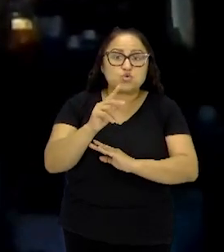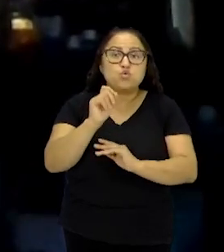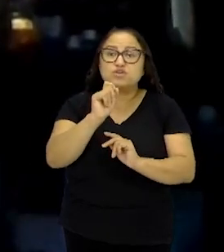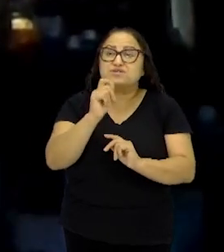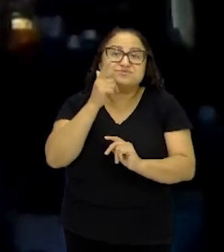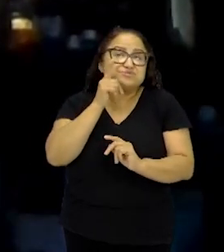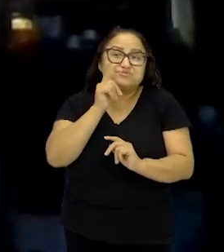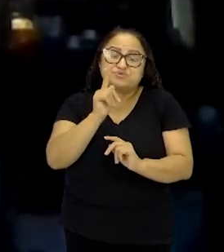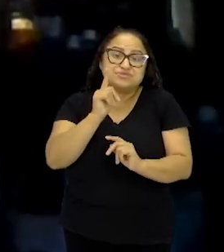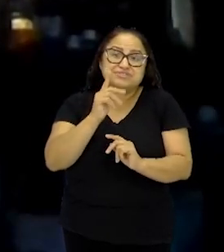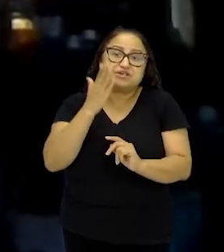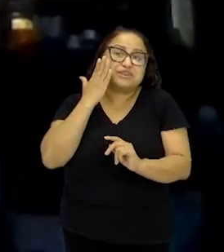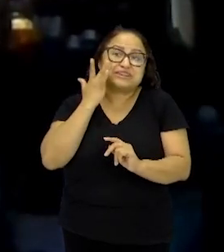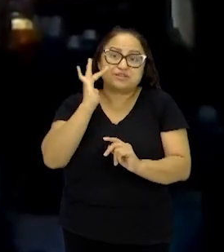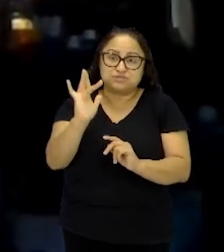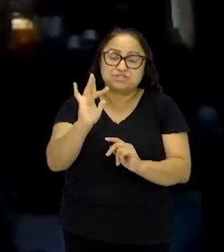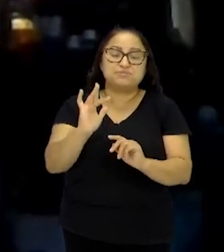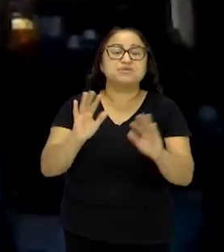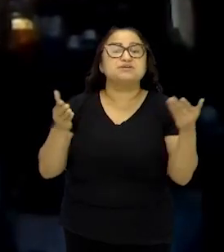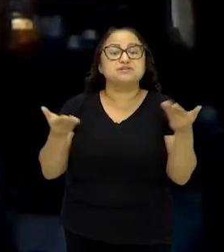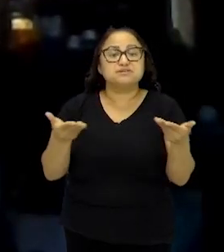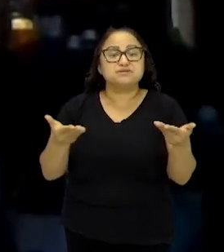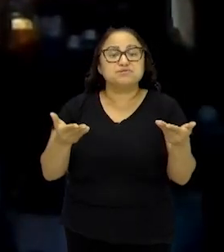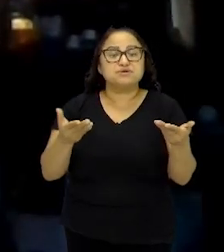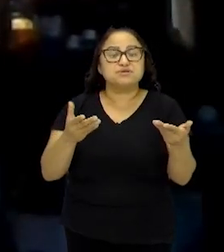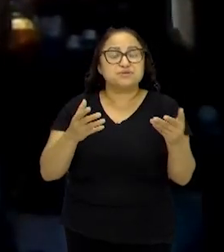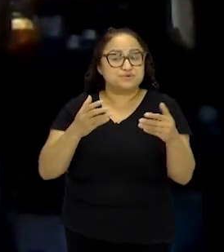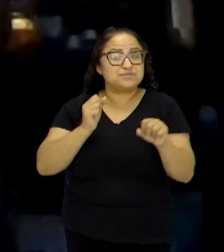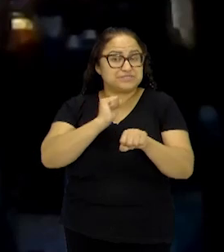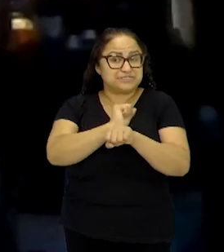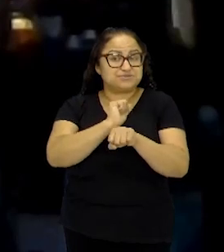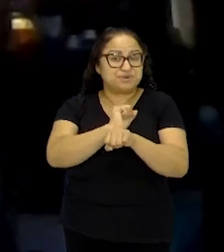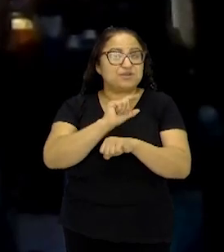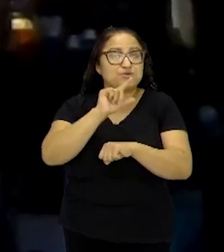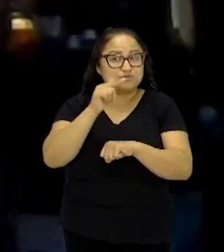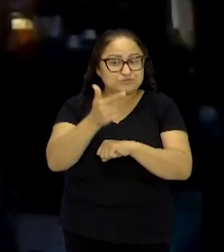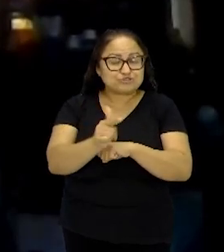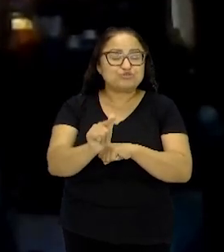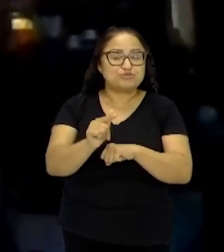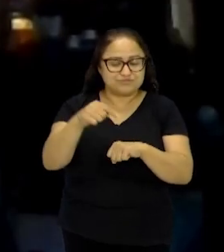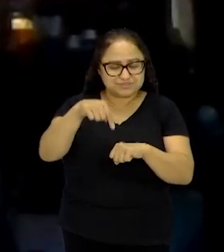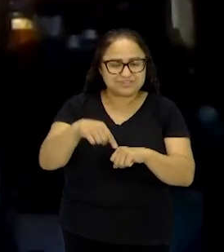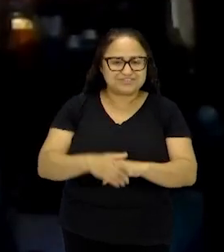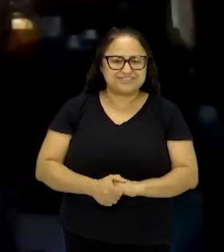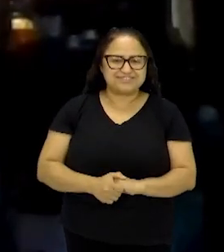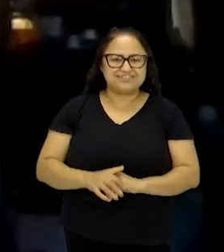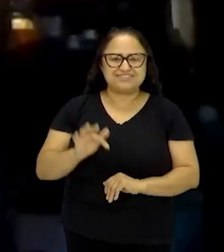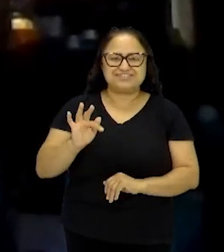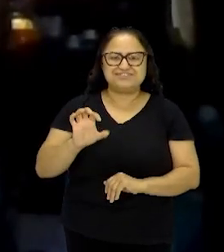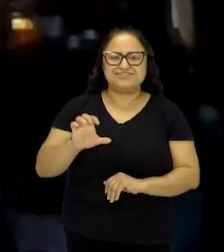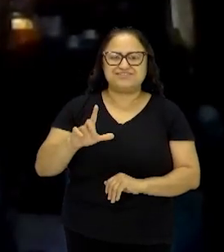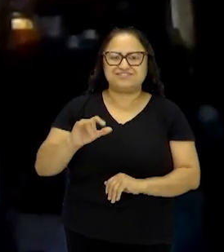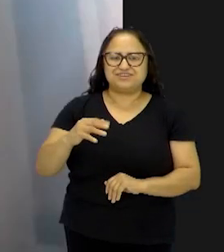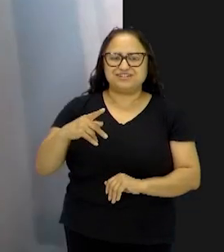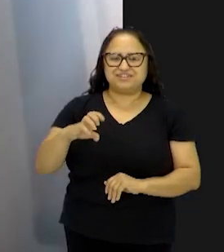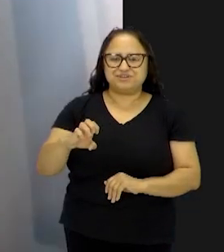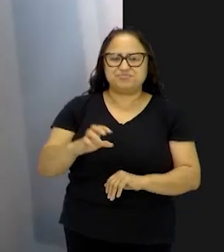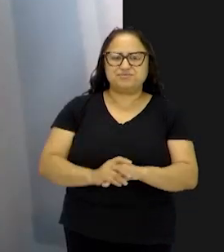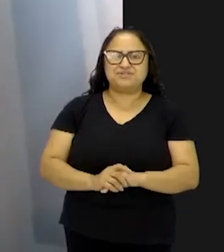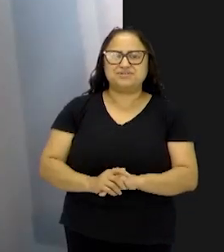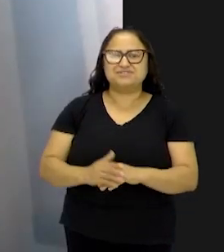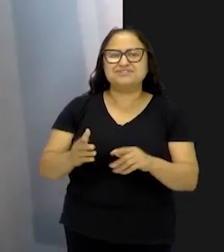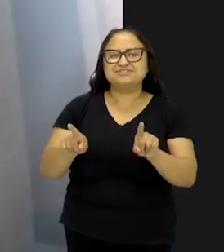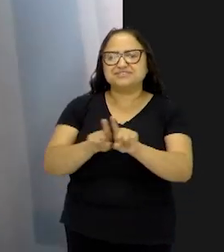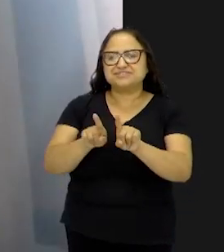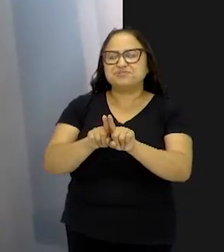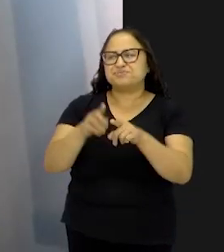divertido. Espero ter próximas. Aparecer mais vezes aqui, né? Felipe, quer dizer alguma coisa? Eu também quero agradecer.